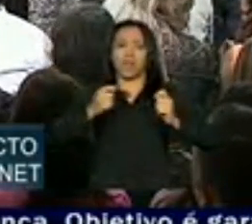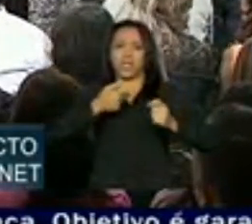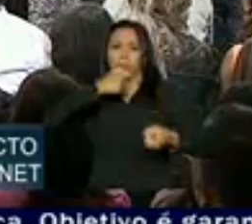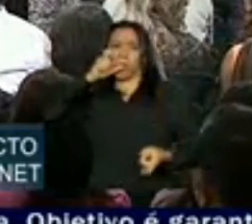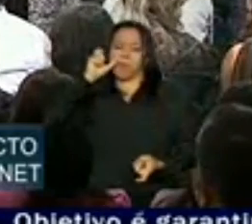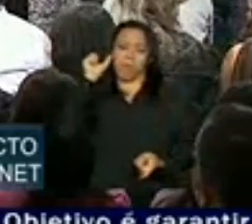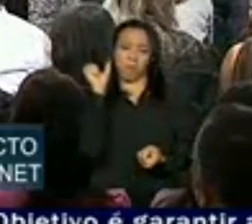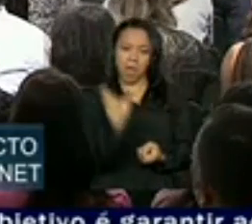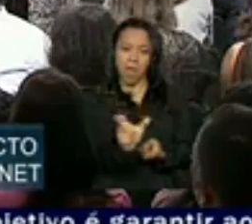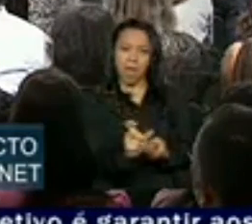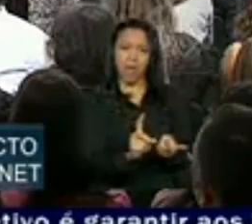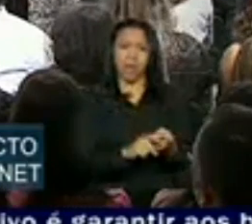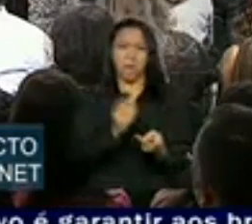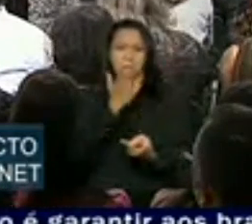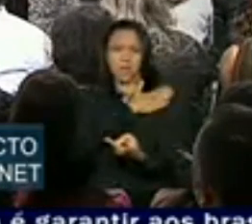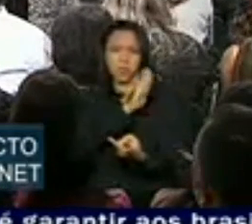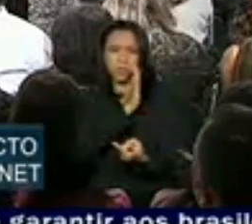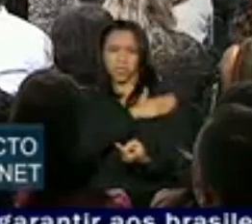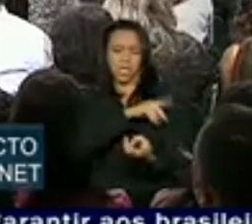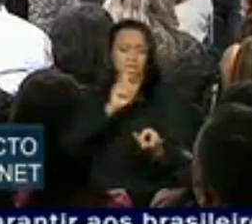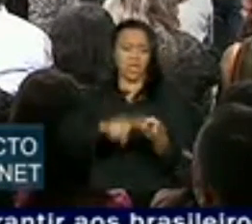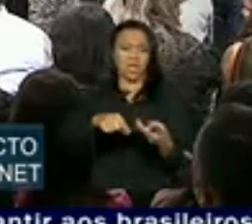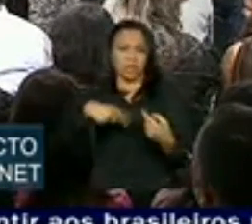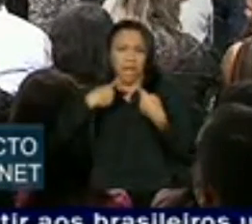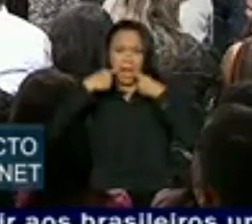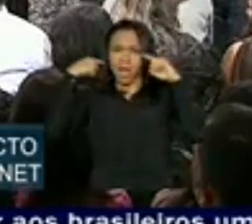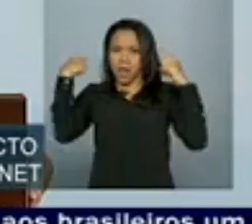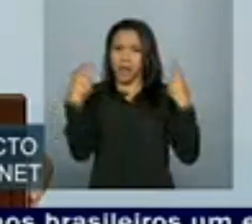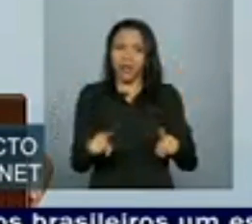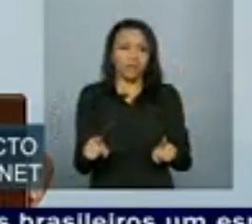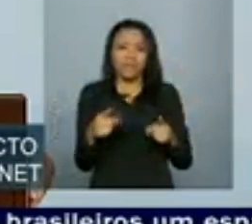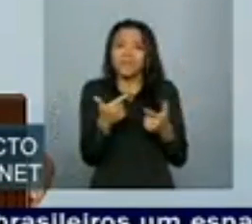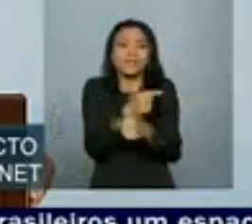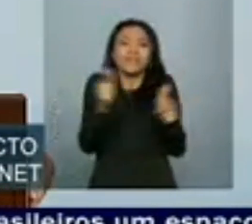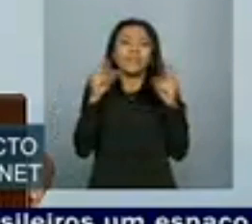ofensivo, preconceituoso, discriminatório, de grave intolerância.